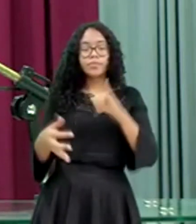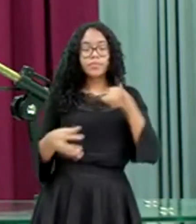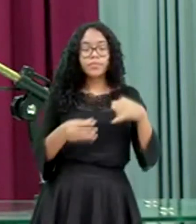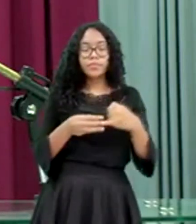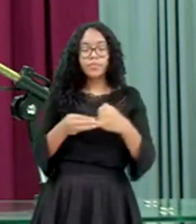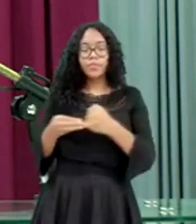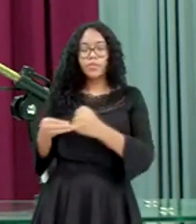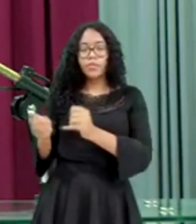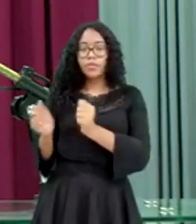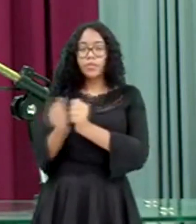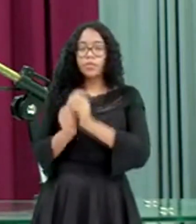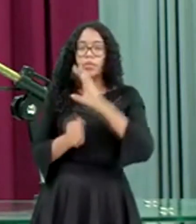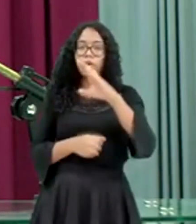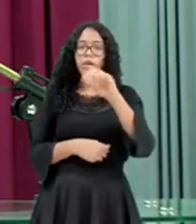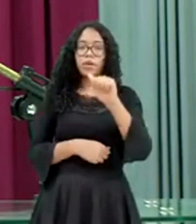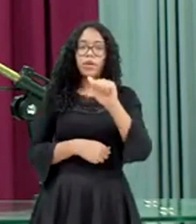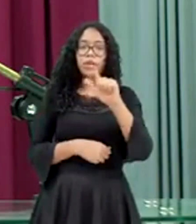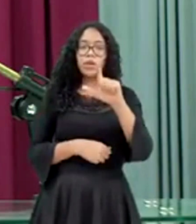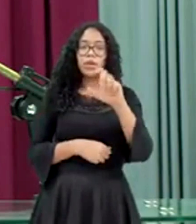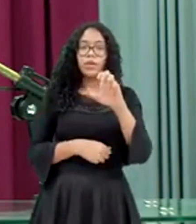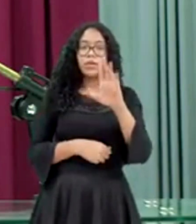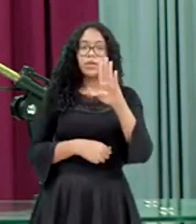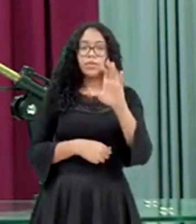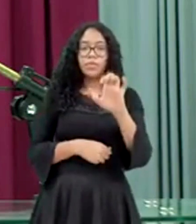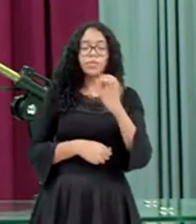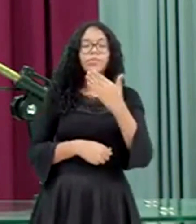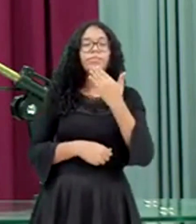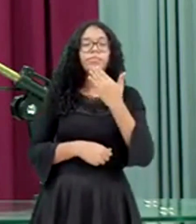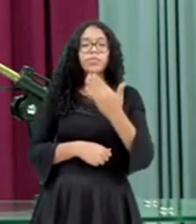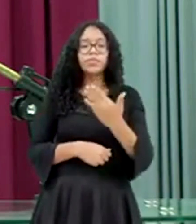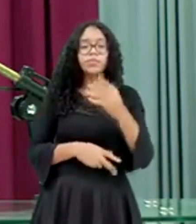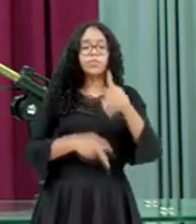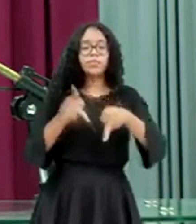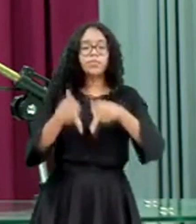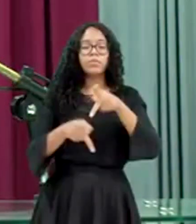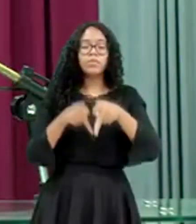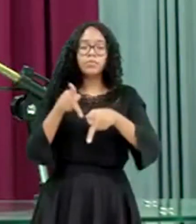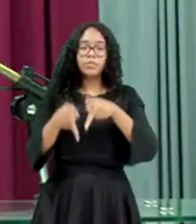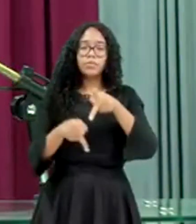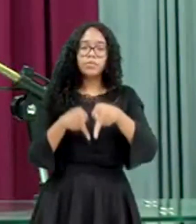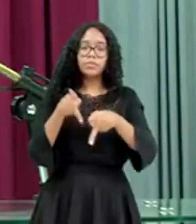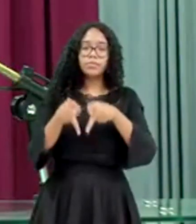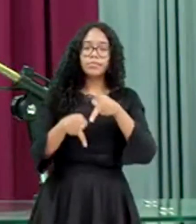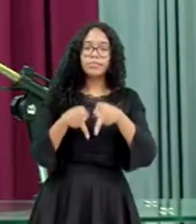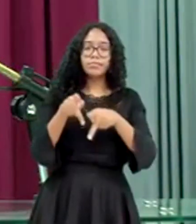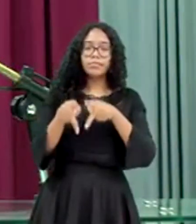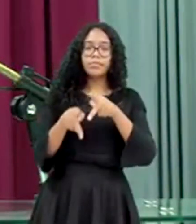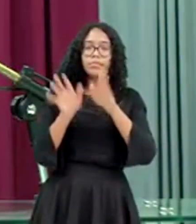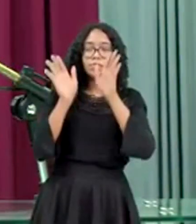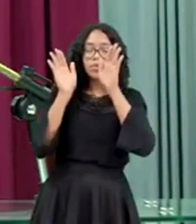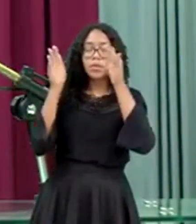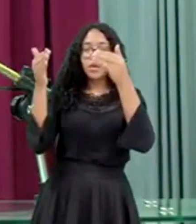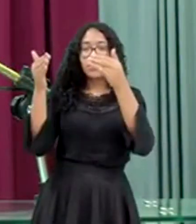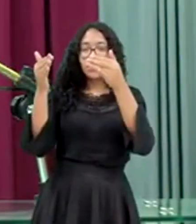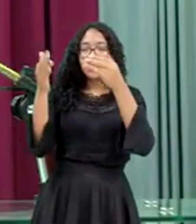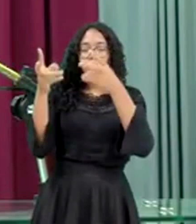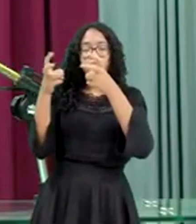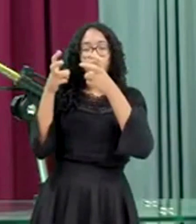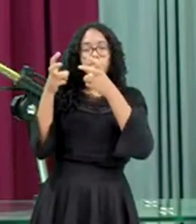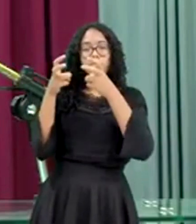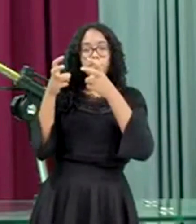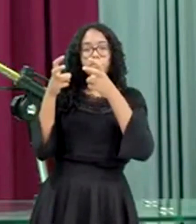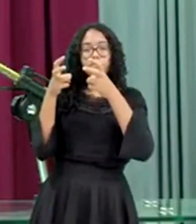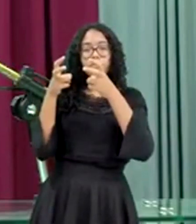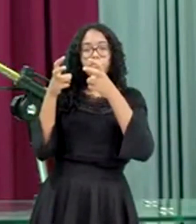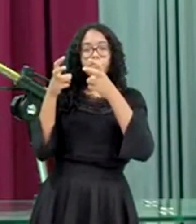pediram para o povo escutá-los, e o povo parou para ouvi-los.